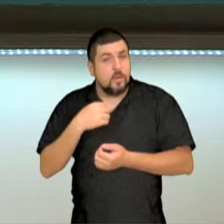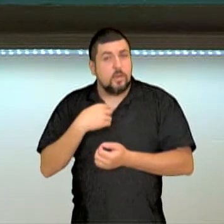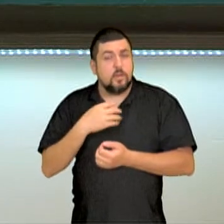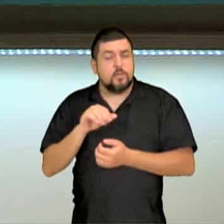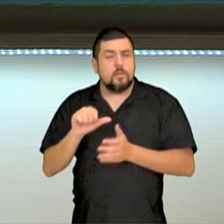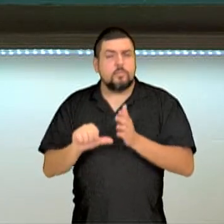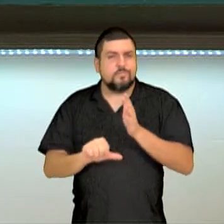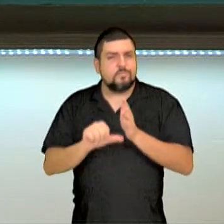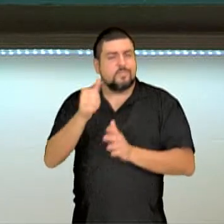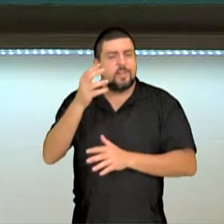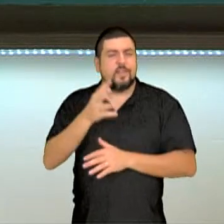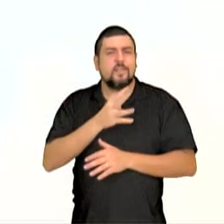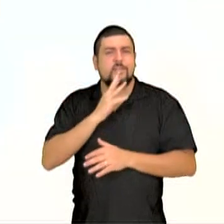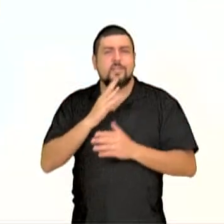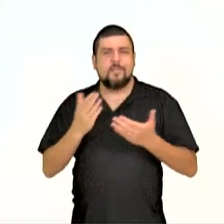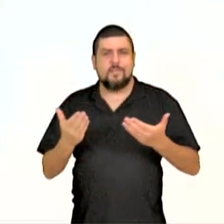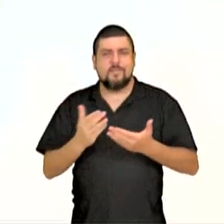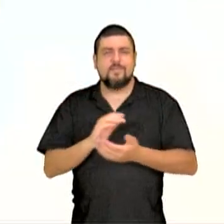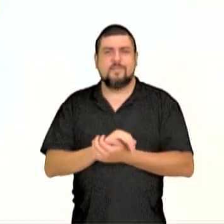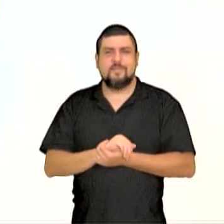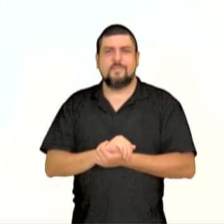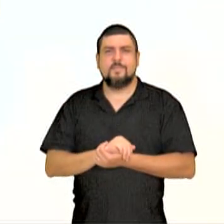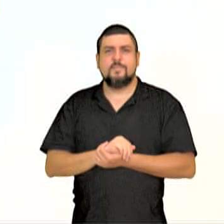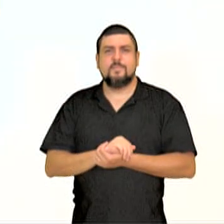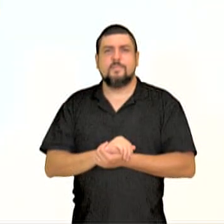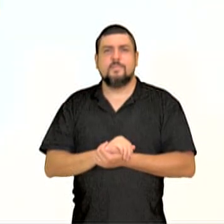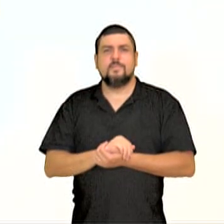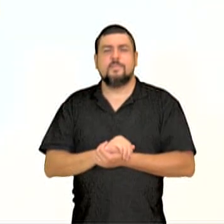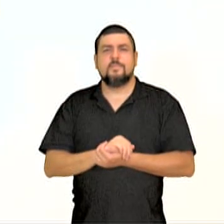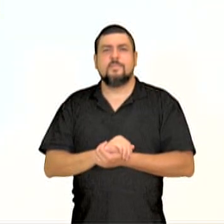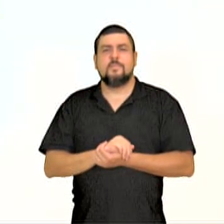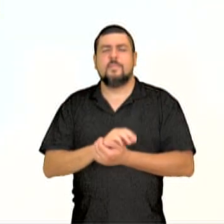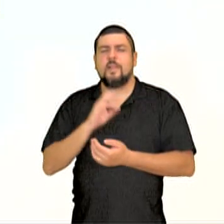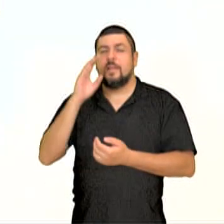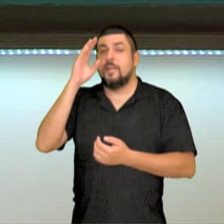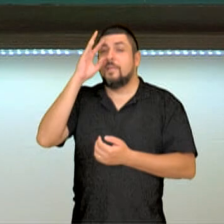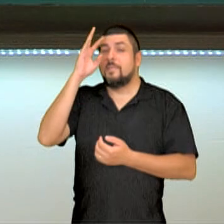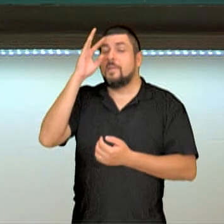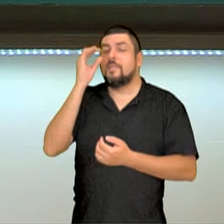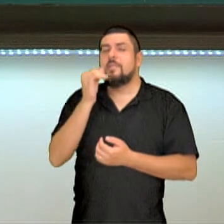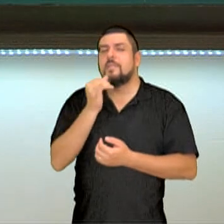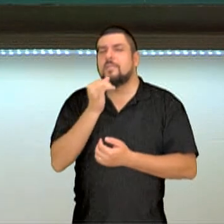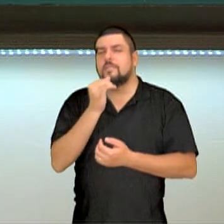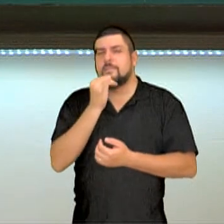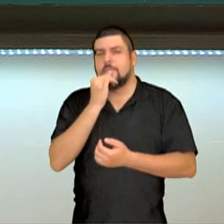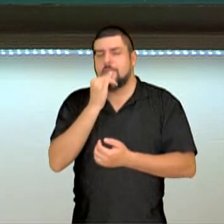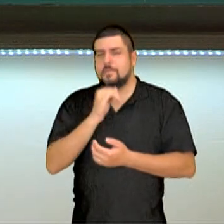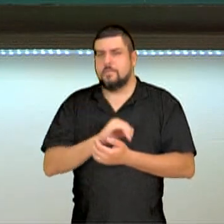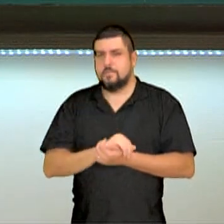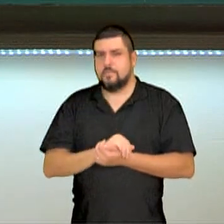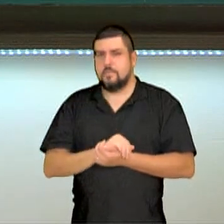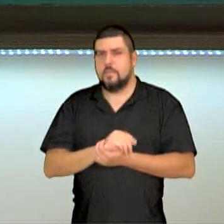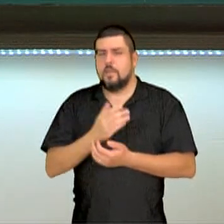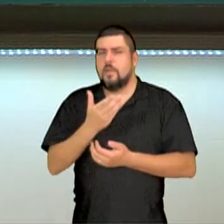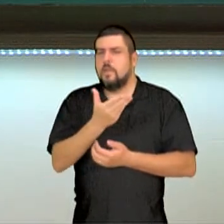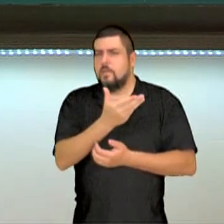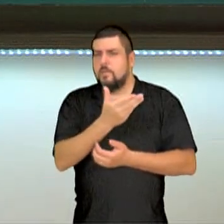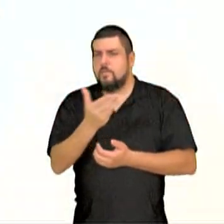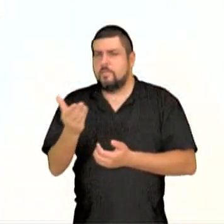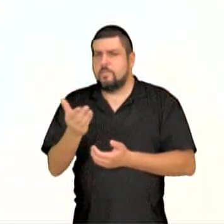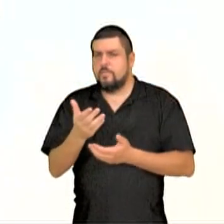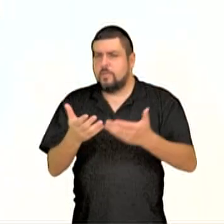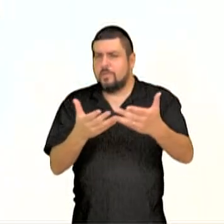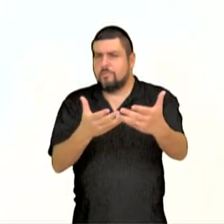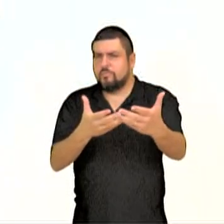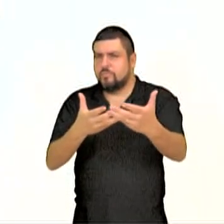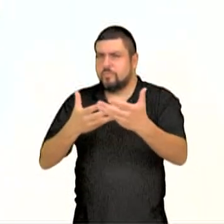deixo esse desafio aí. Vocês foram contratados, olha só que honra de vocês, vocês foram contratados